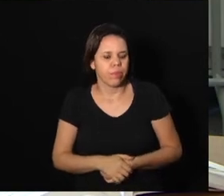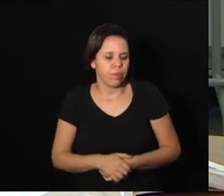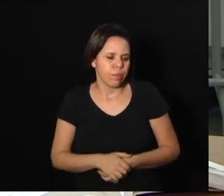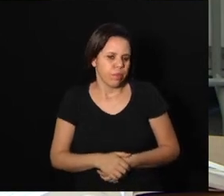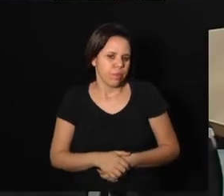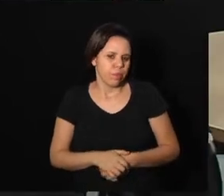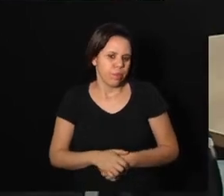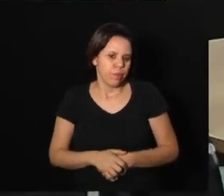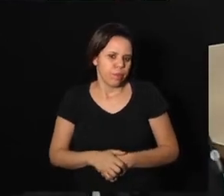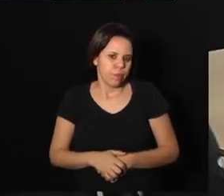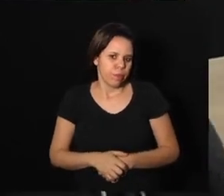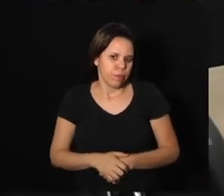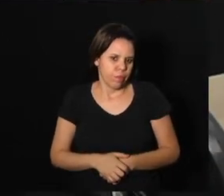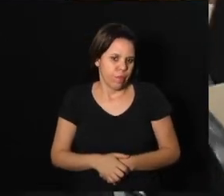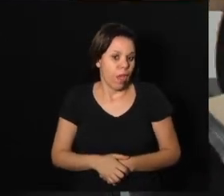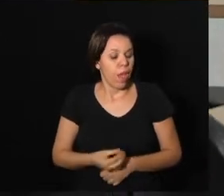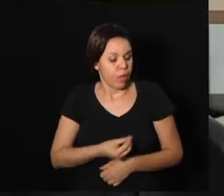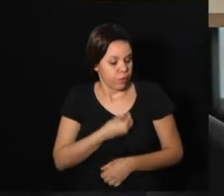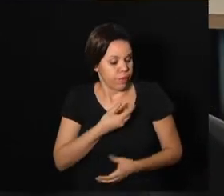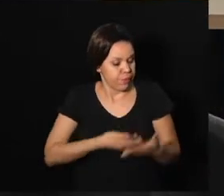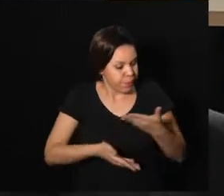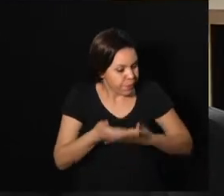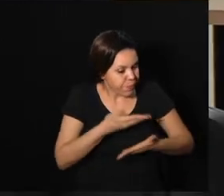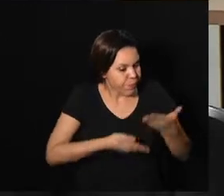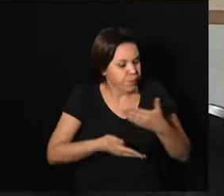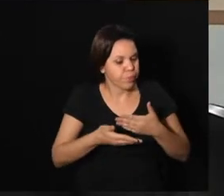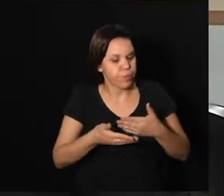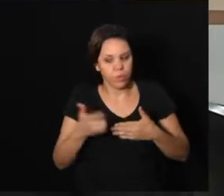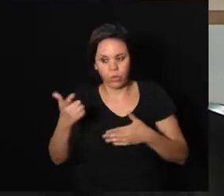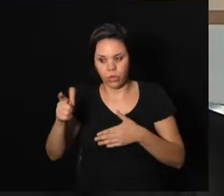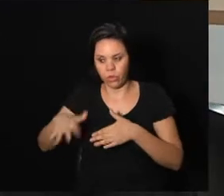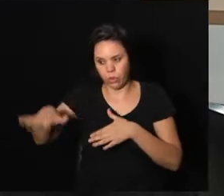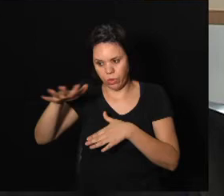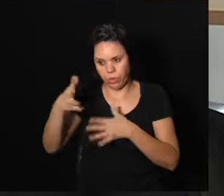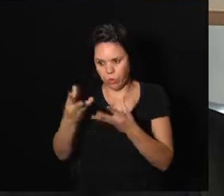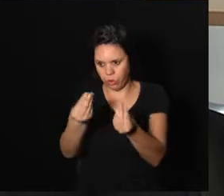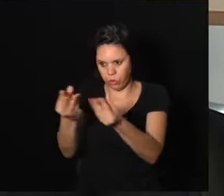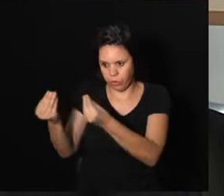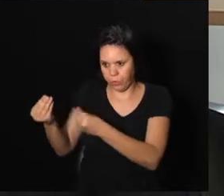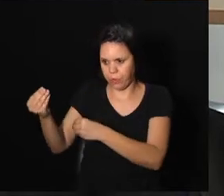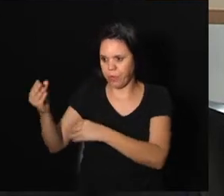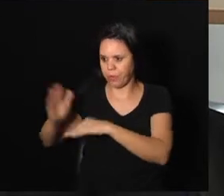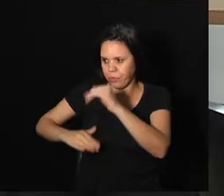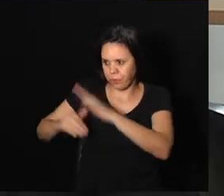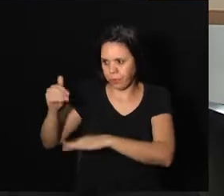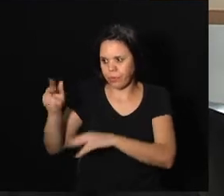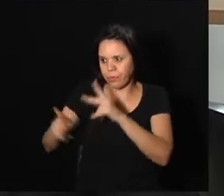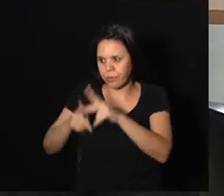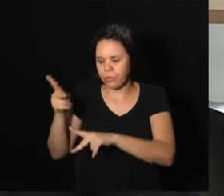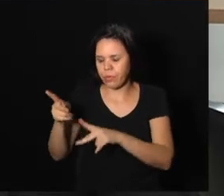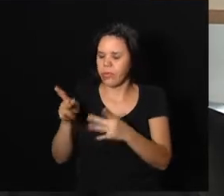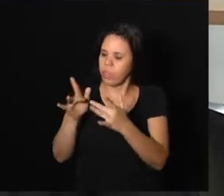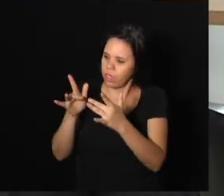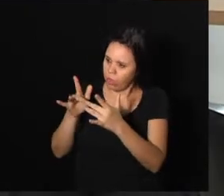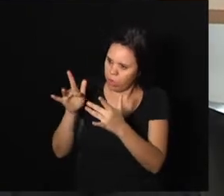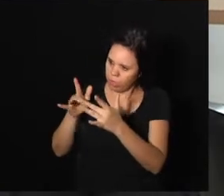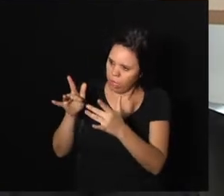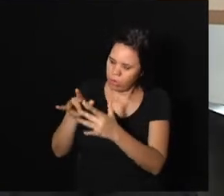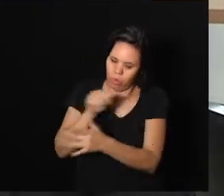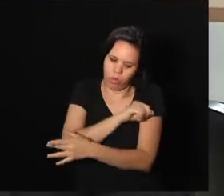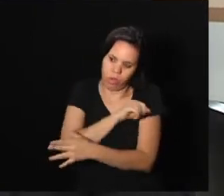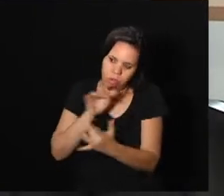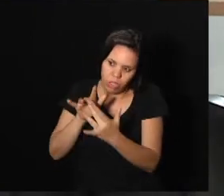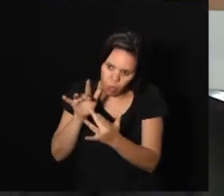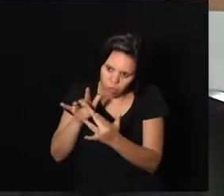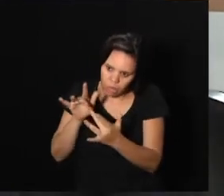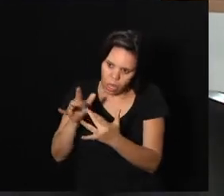Assim, a convivência com o profissional, como só retomando, né, o que a gente estava conversando, é interessante ele ter contato